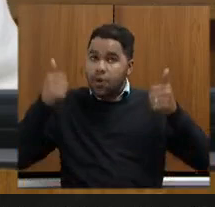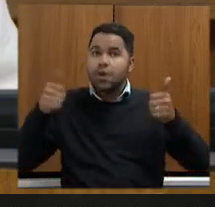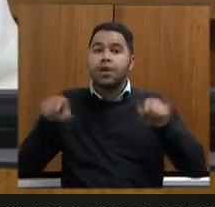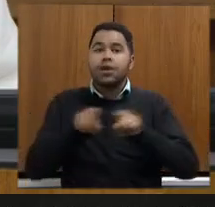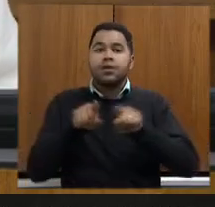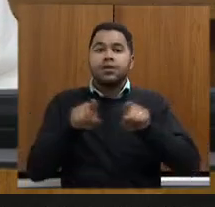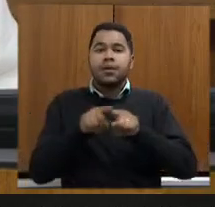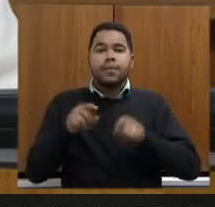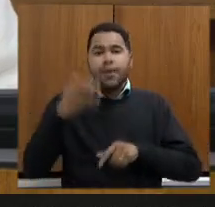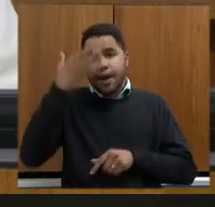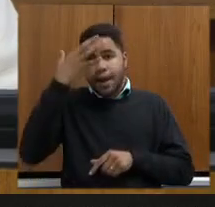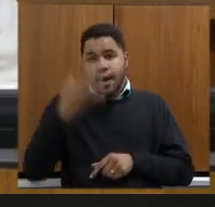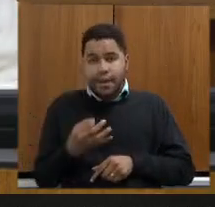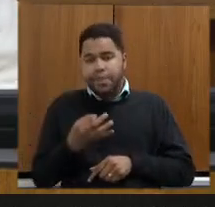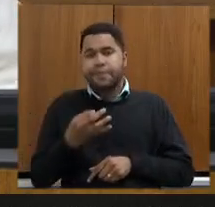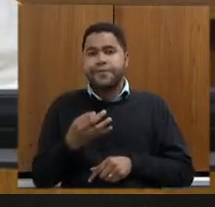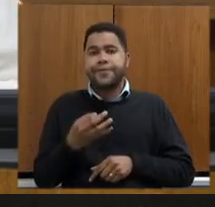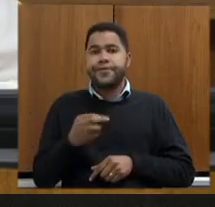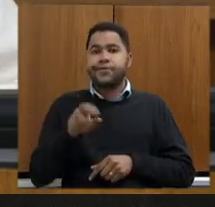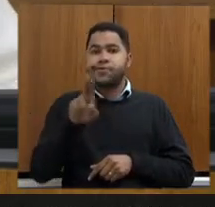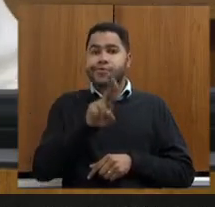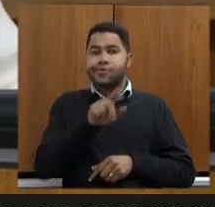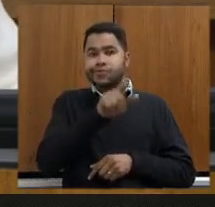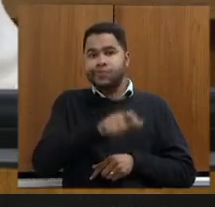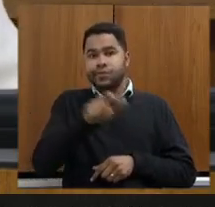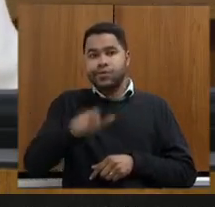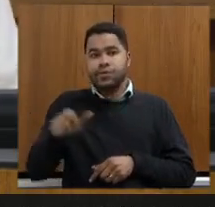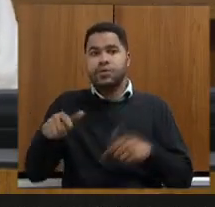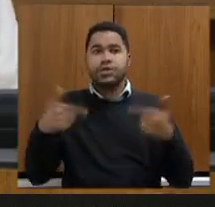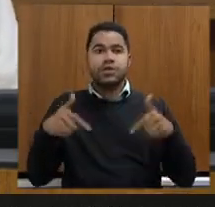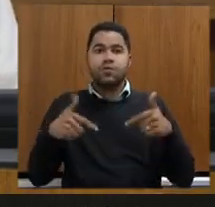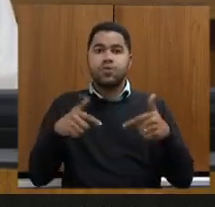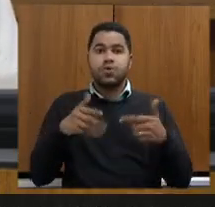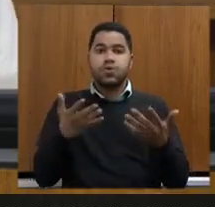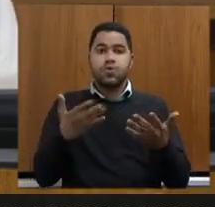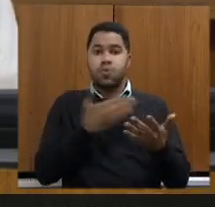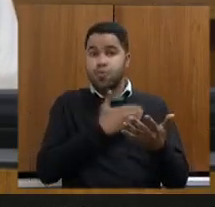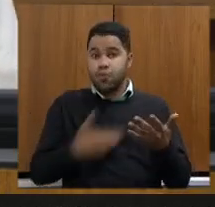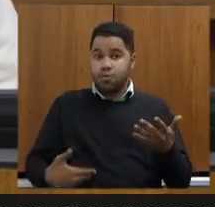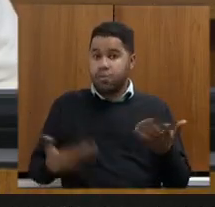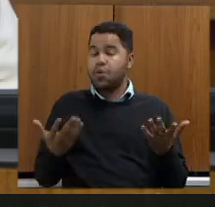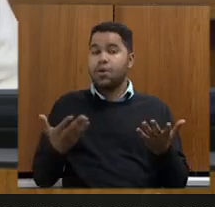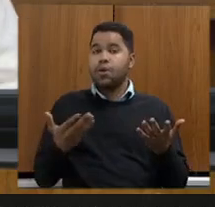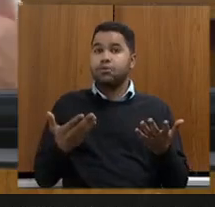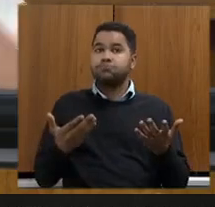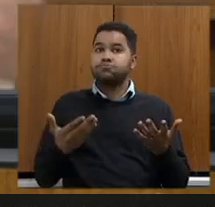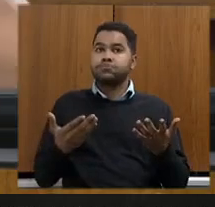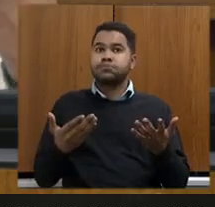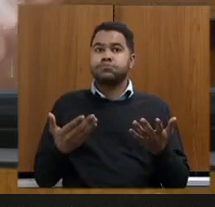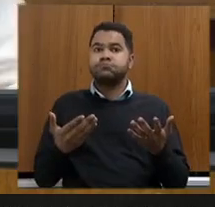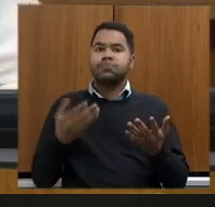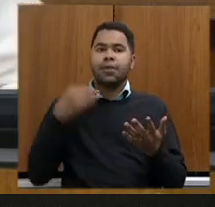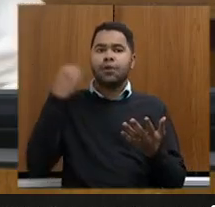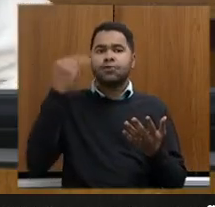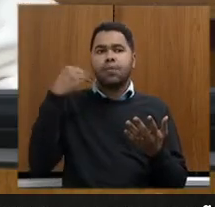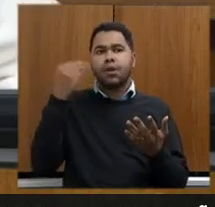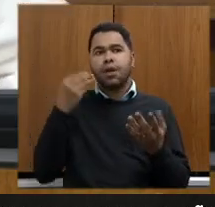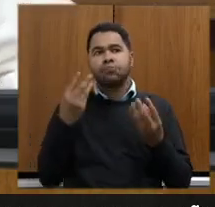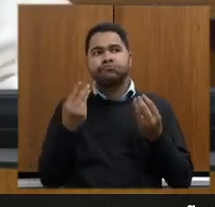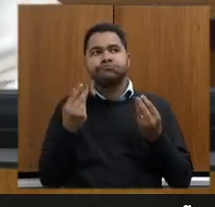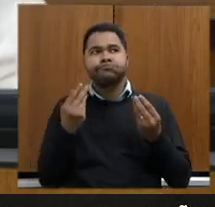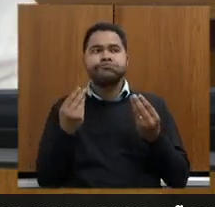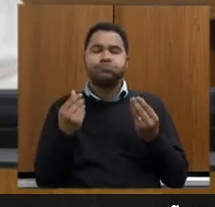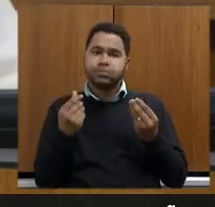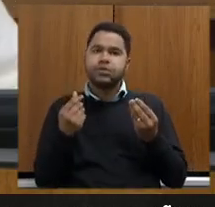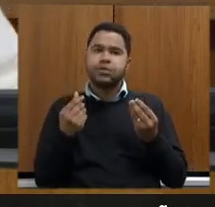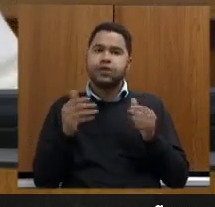entendimento né da do usuário do serviço público como um usuário que merece ser olhado e texto experiência estudar